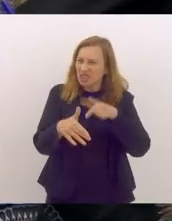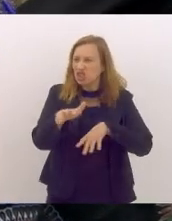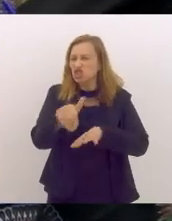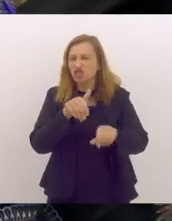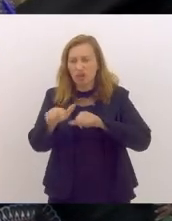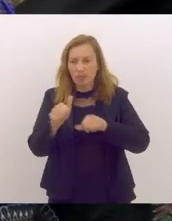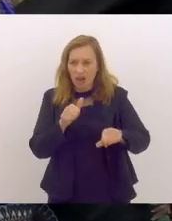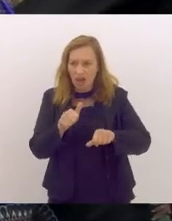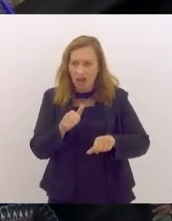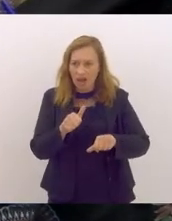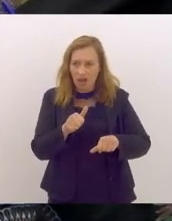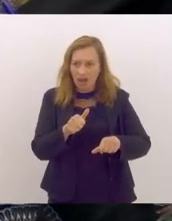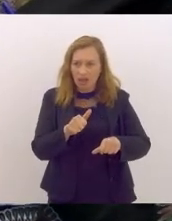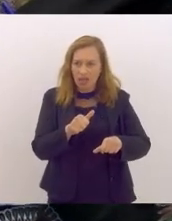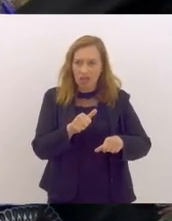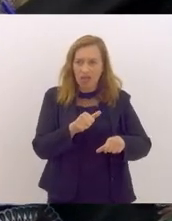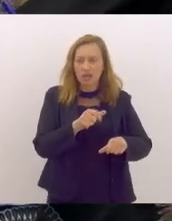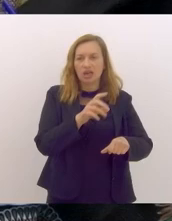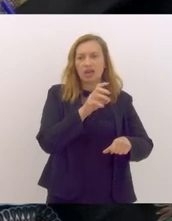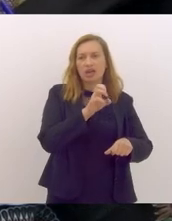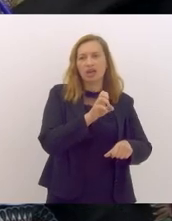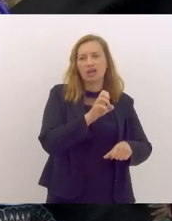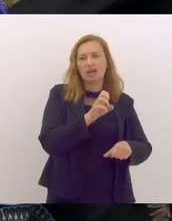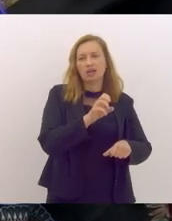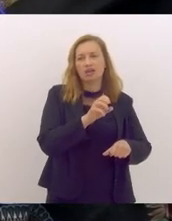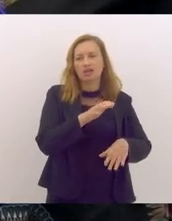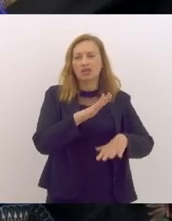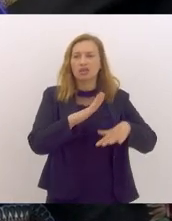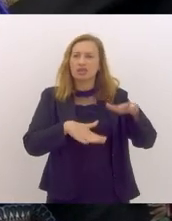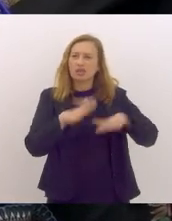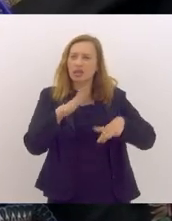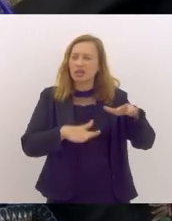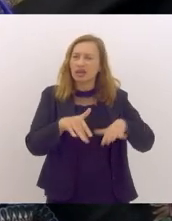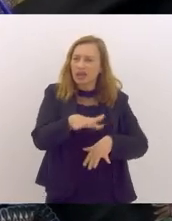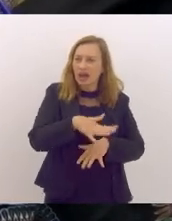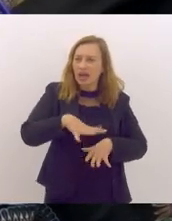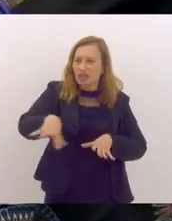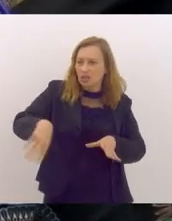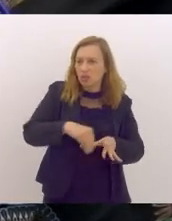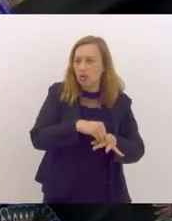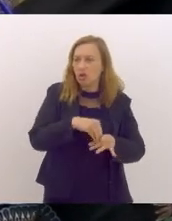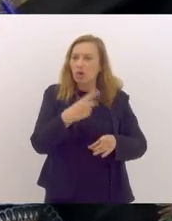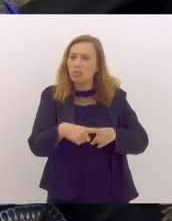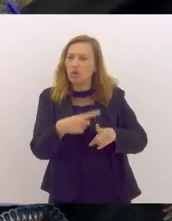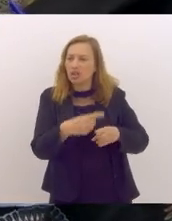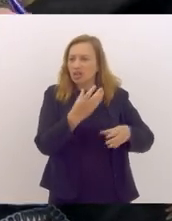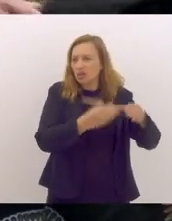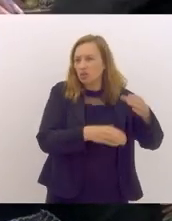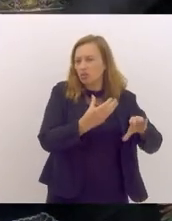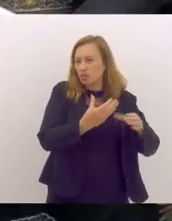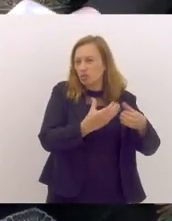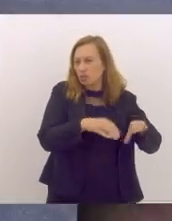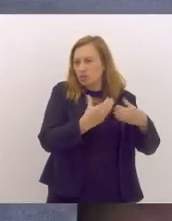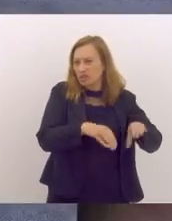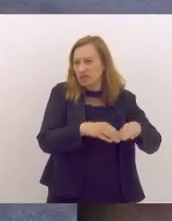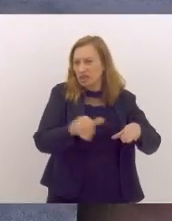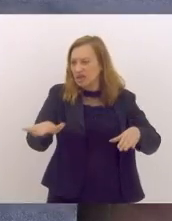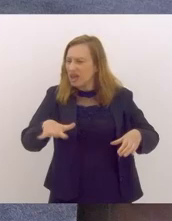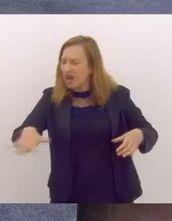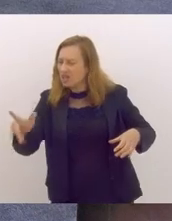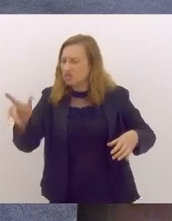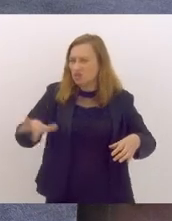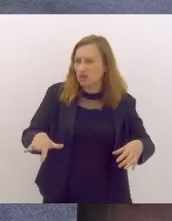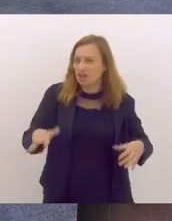que um residente de uma determinada área seja incorporado, porque tem concursado de uma outra área completamente diferente. Isso é